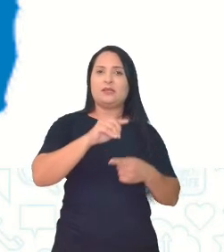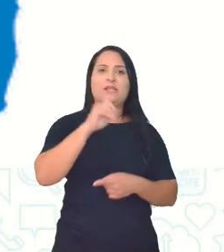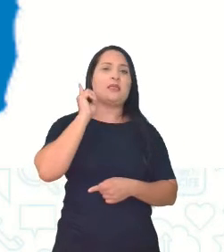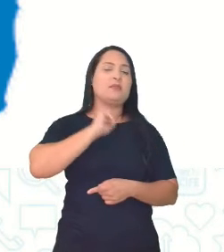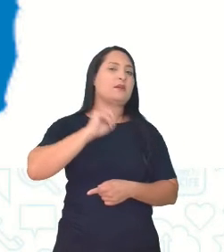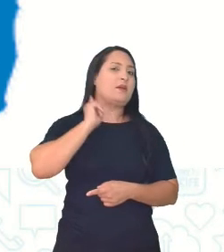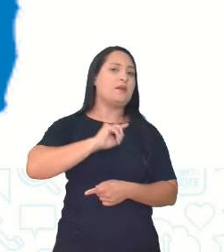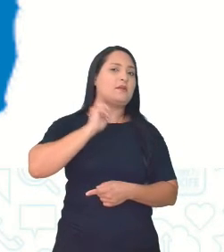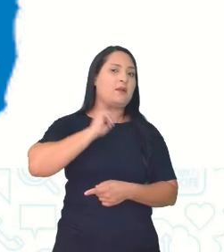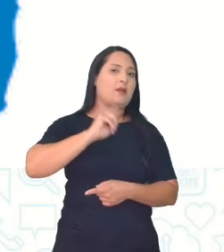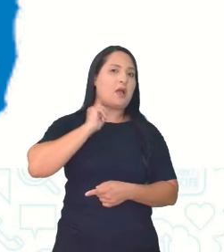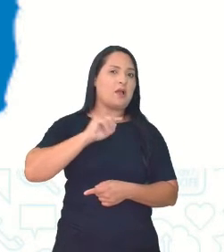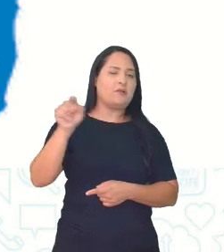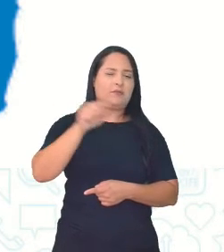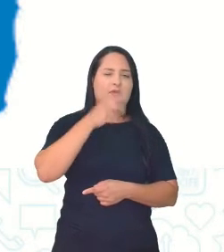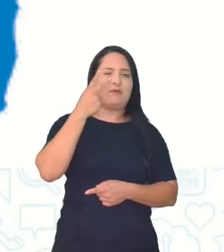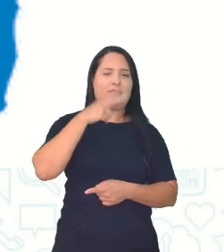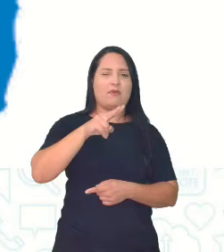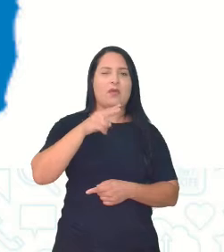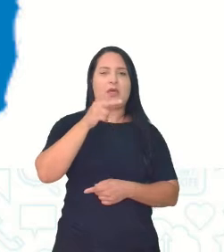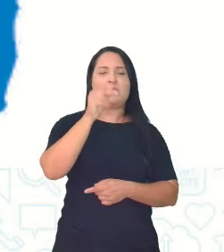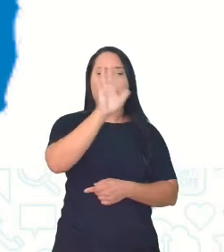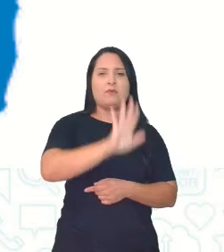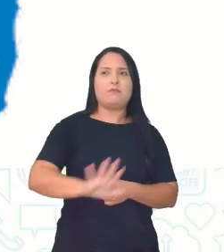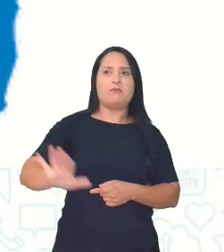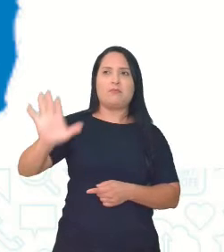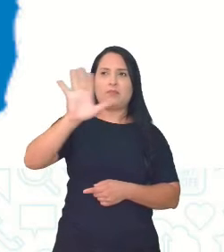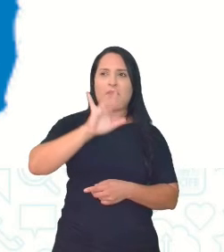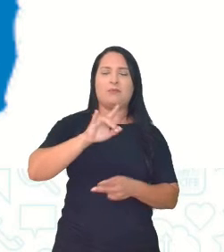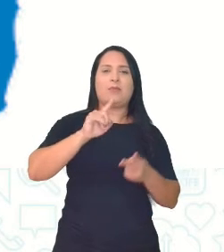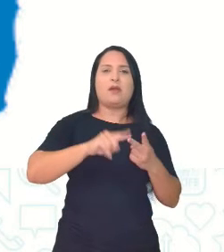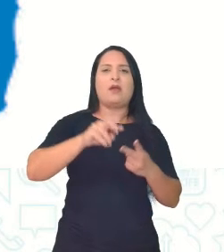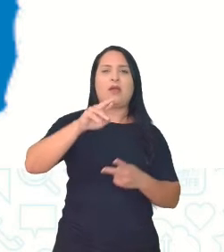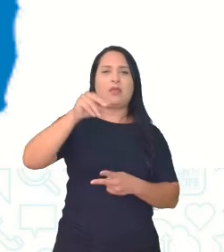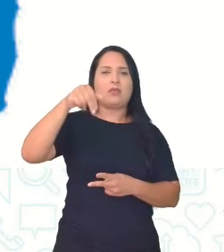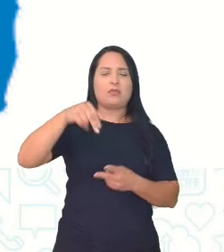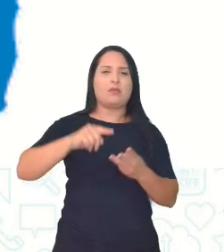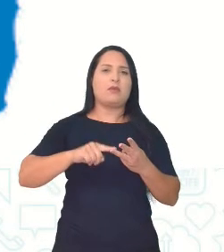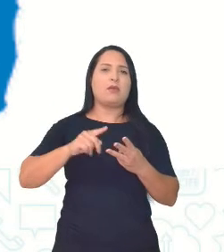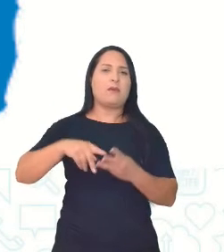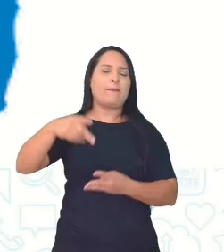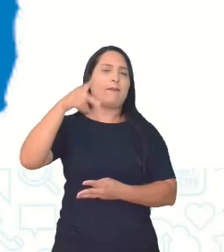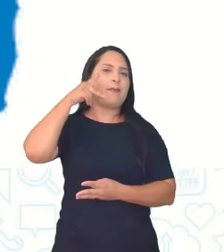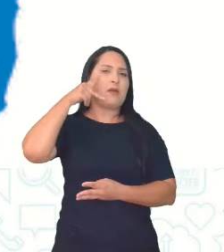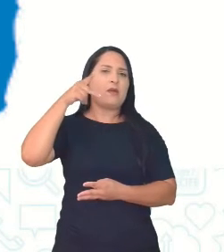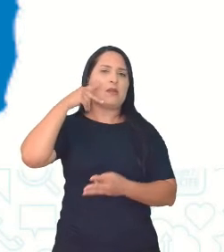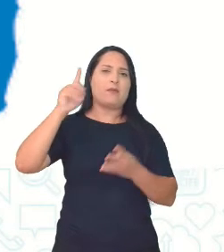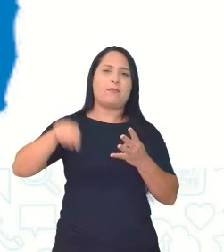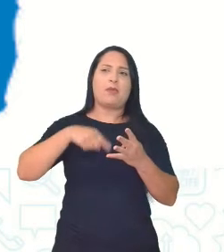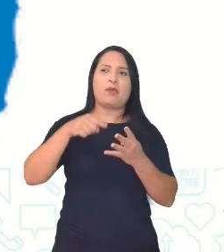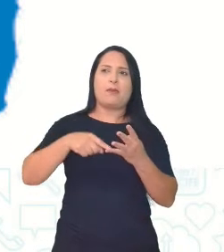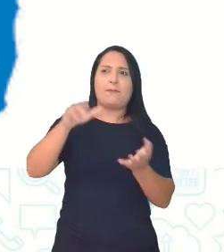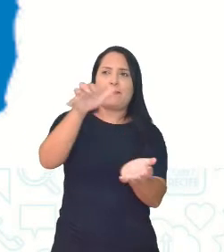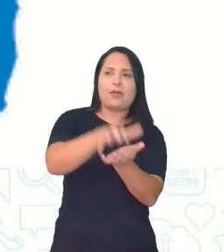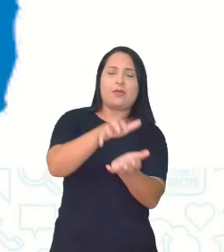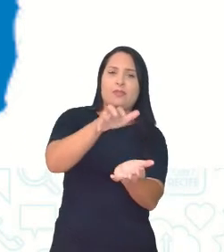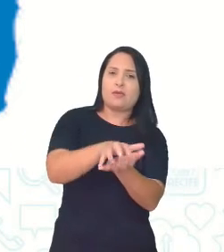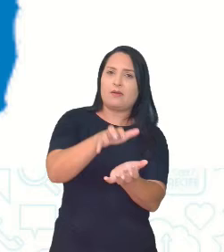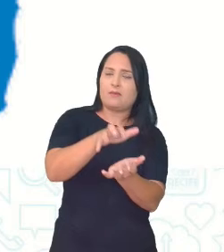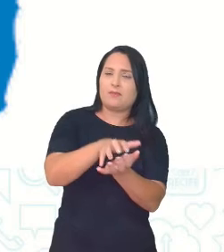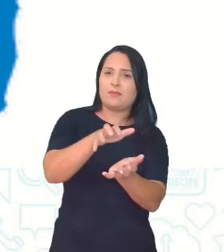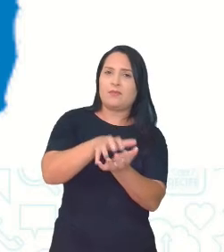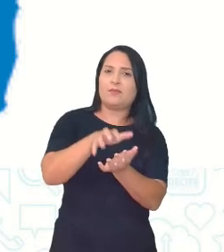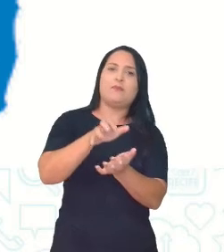está vendo aí, né, no mapa, Rio Grande do Norte, a Paraíba e Pernambuco. Vejam só, então,